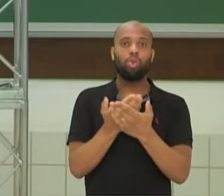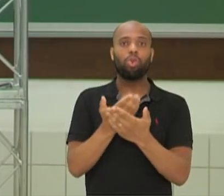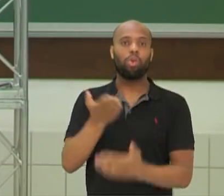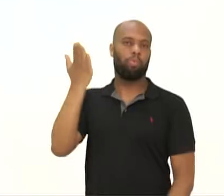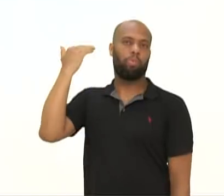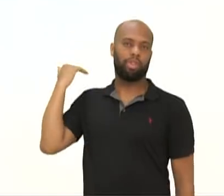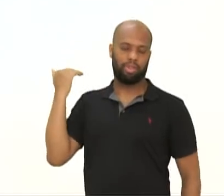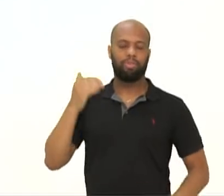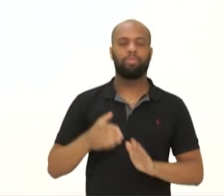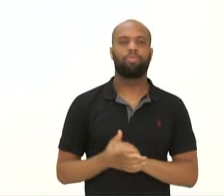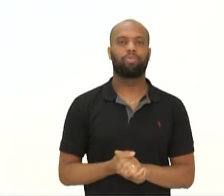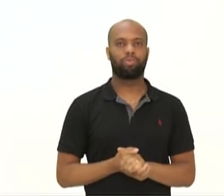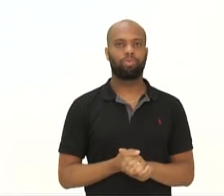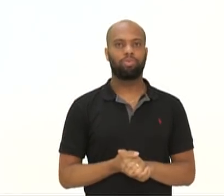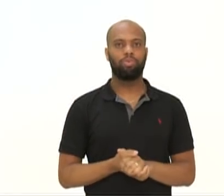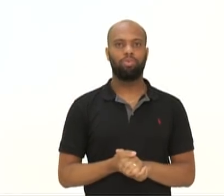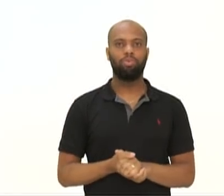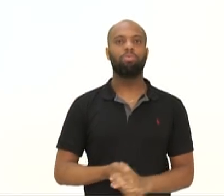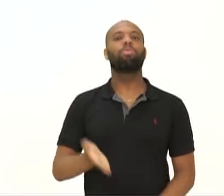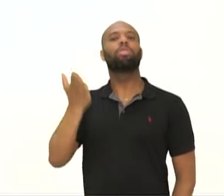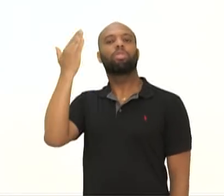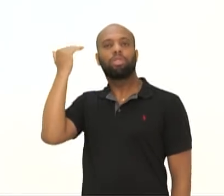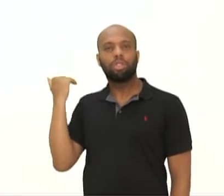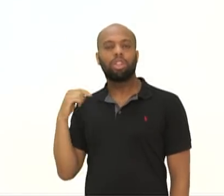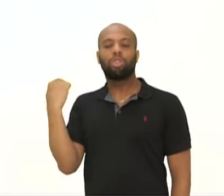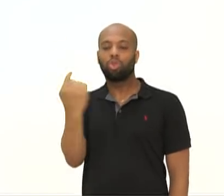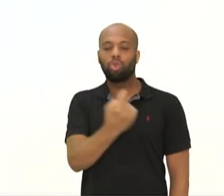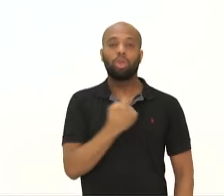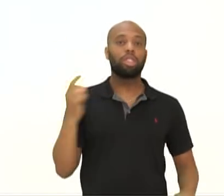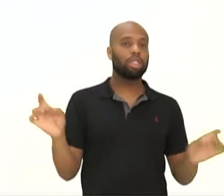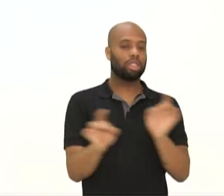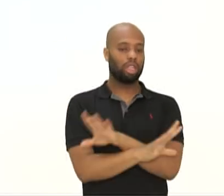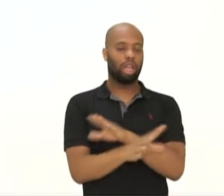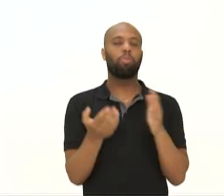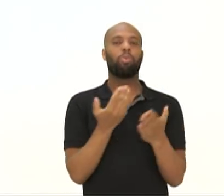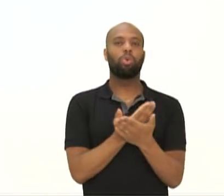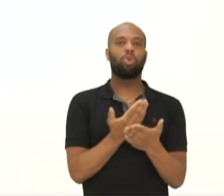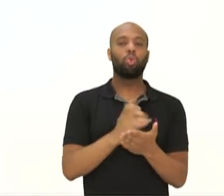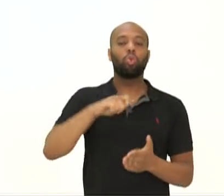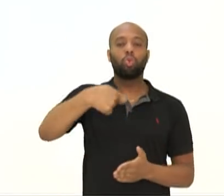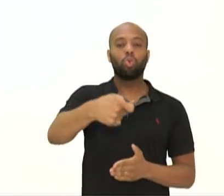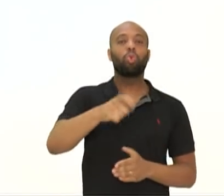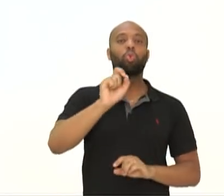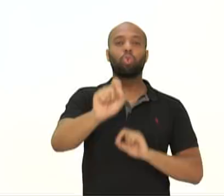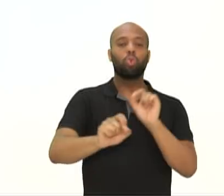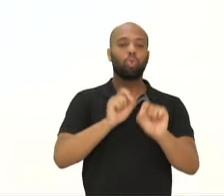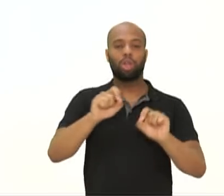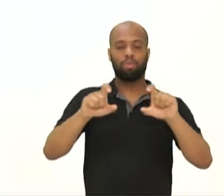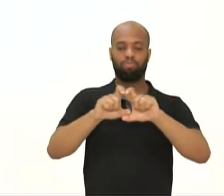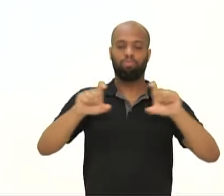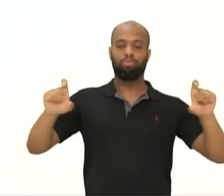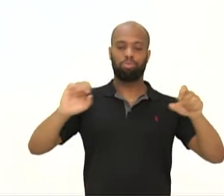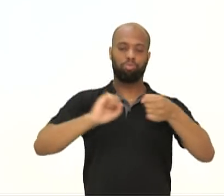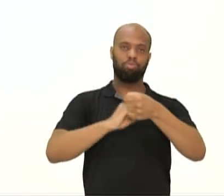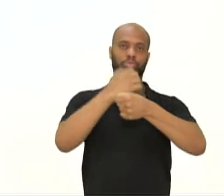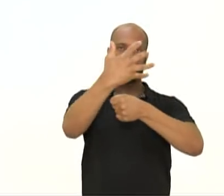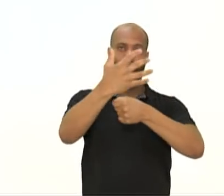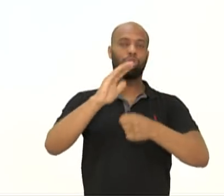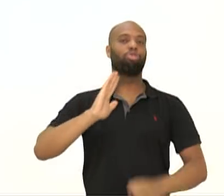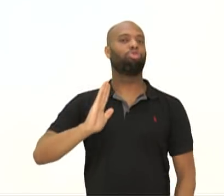anterior. Na aula anterior a gente fechou nosso estudo sobre equação exponencial,